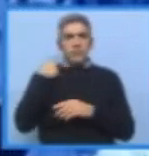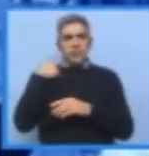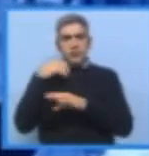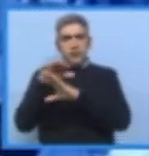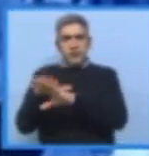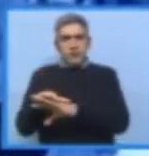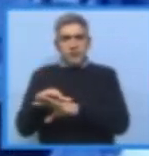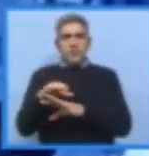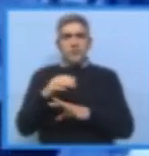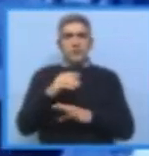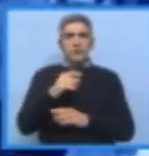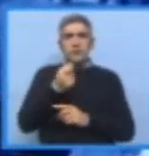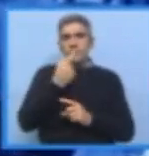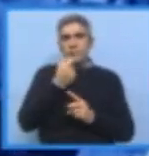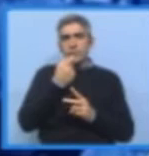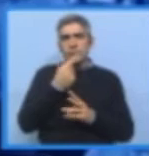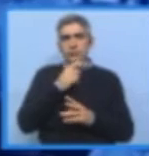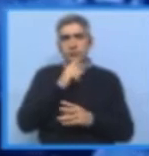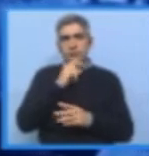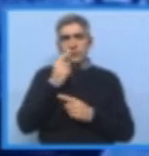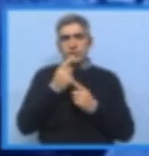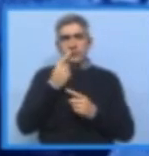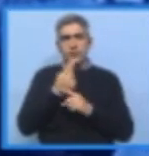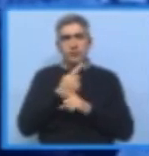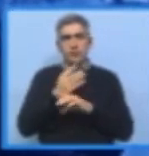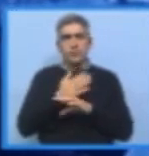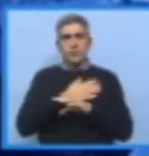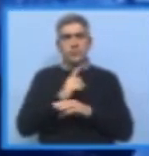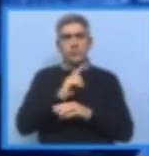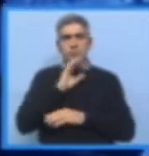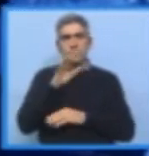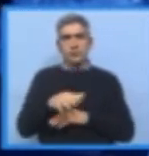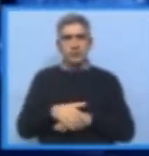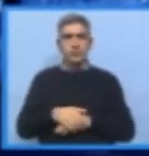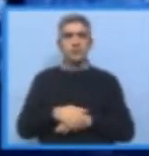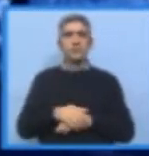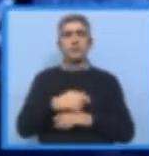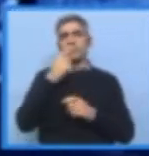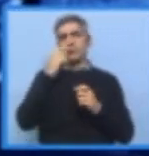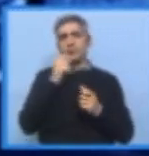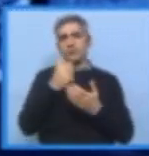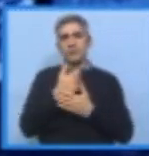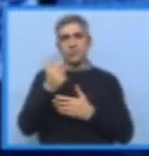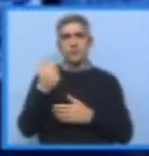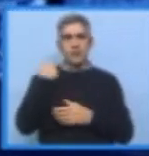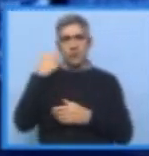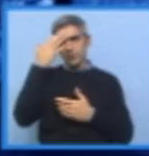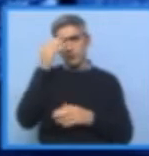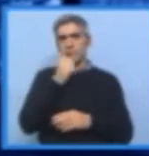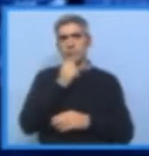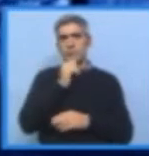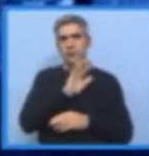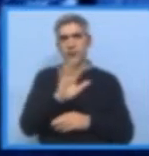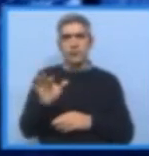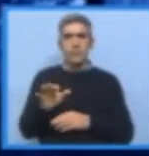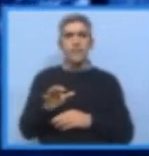domicílio, tomando meia dúzia de comprimidos, provavelmente tomando alguma coisa previamente para não vomitar, e as pessoas morrerão em casa como entenderem. Portanto,